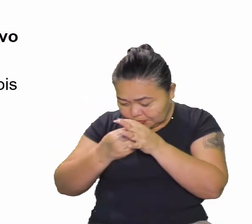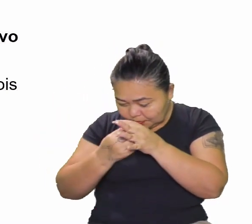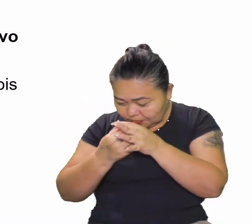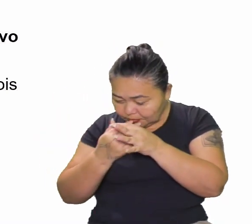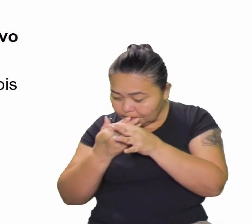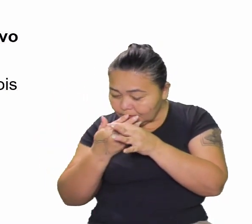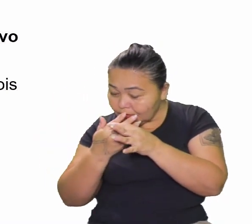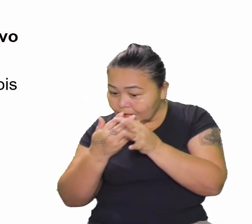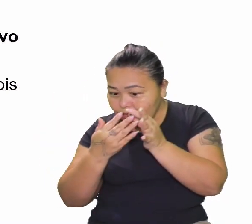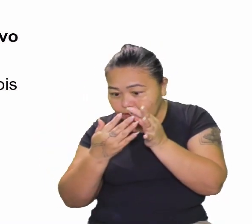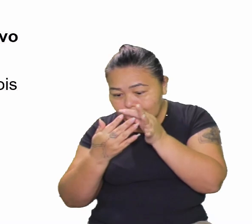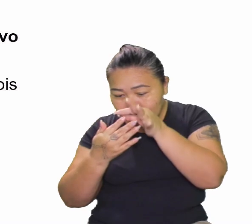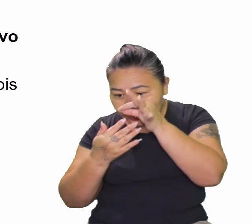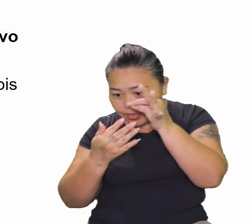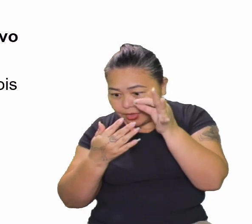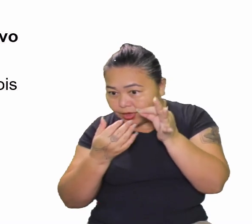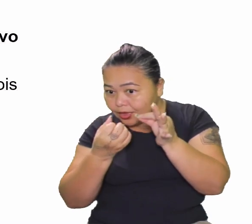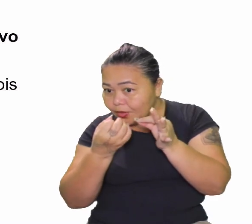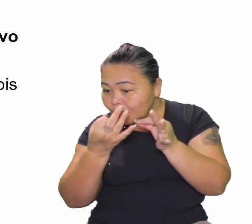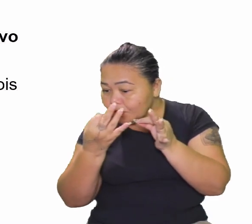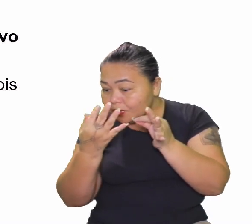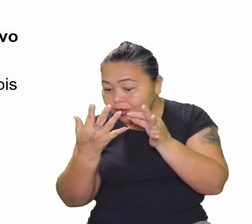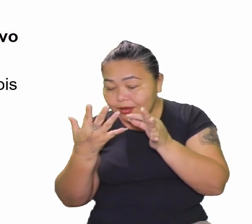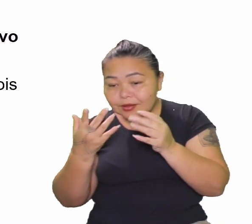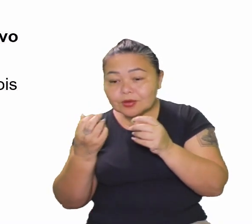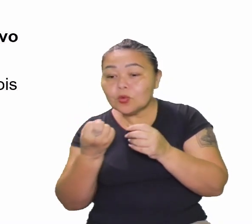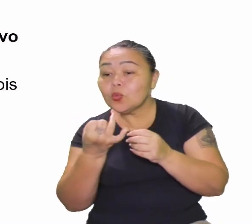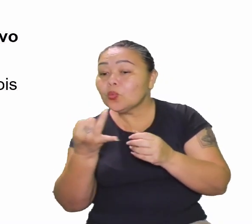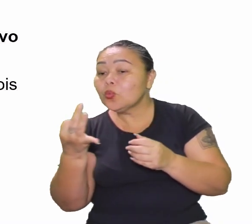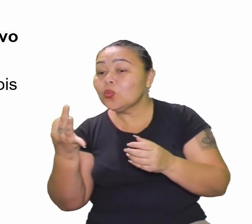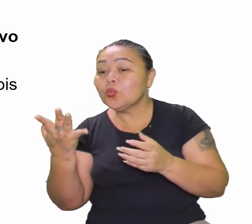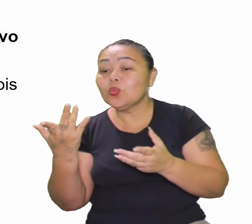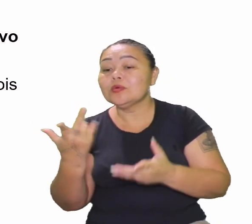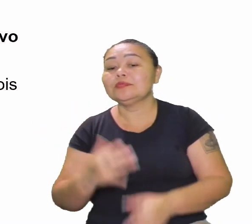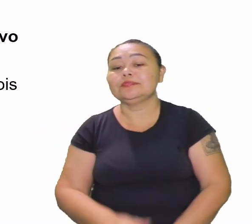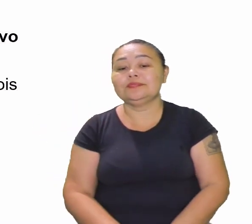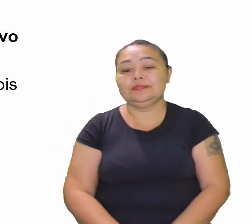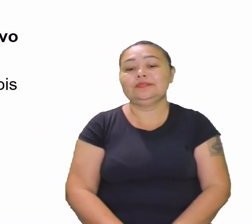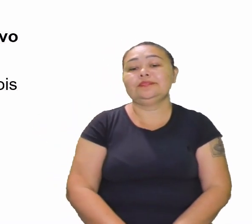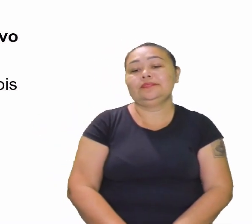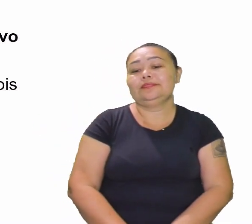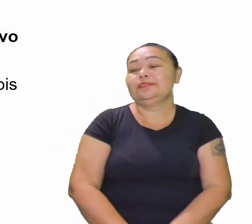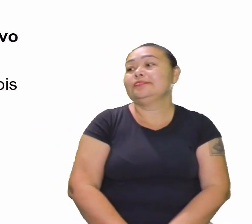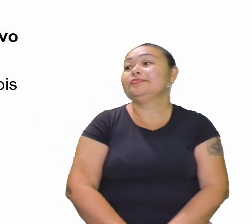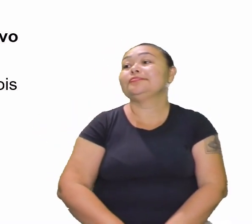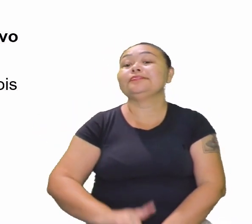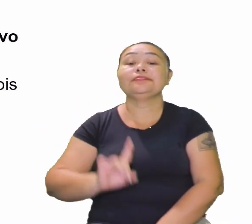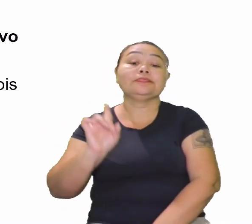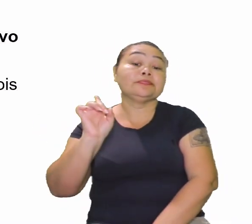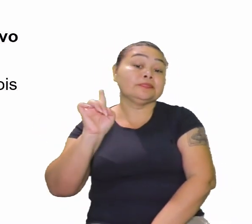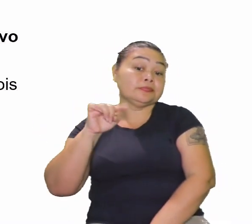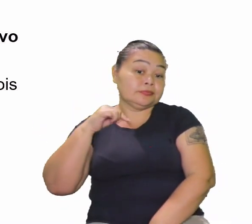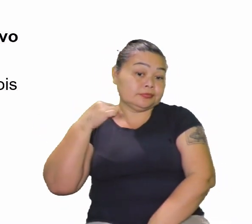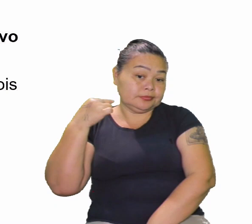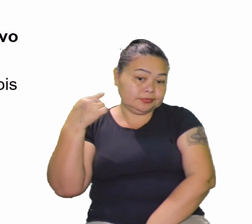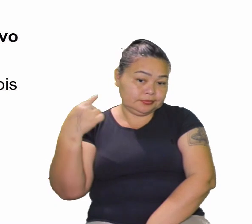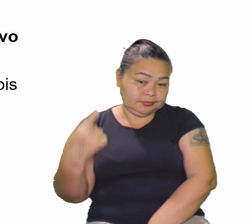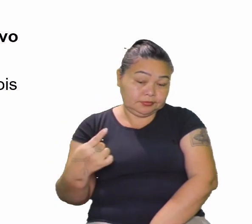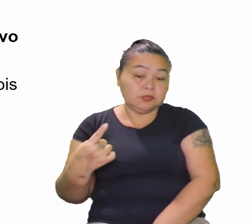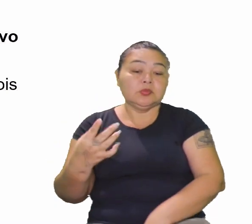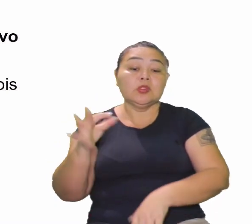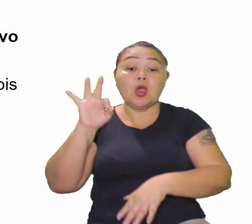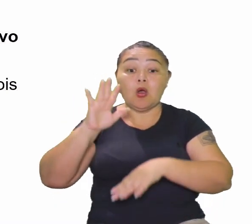período, você vai verificar quantitativamente o número de plântulas. Quando o poder germinativo